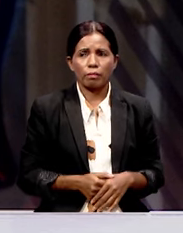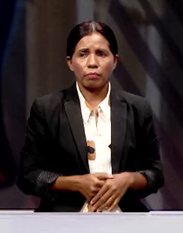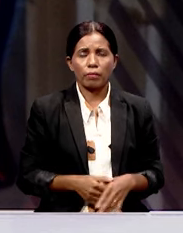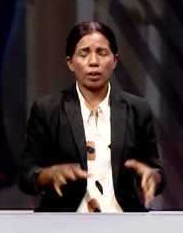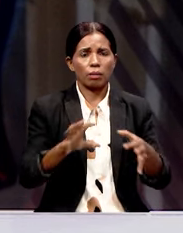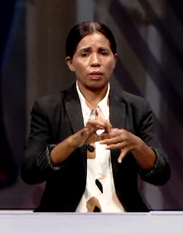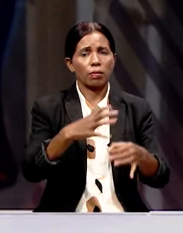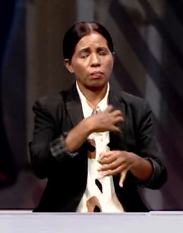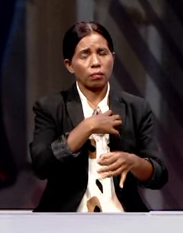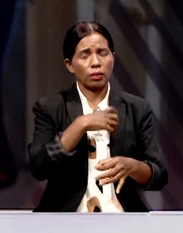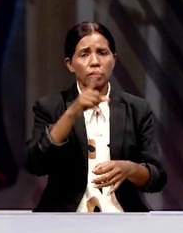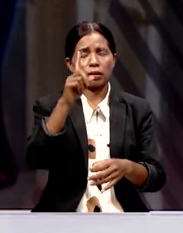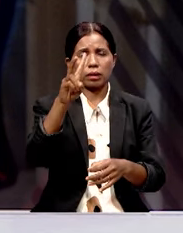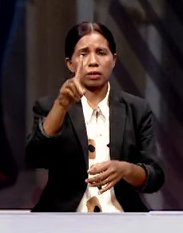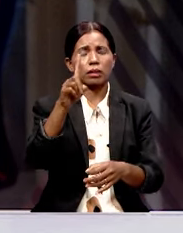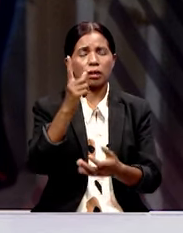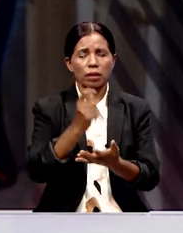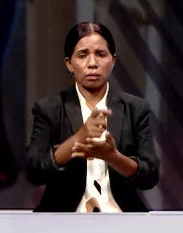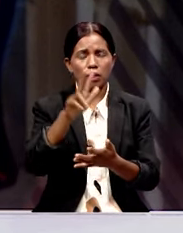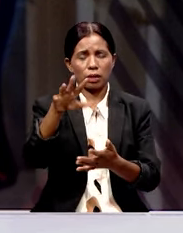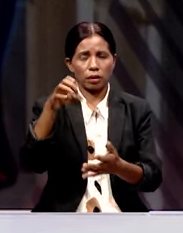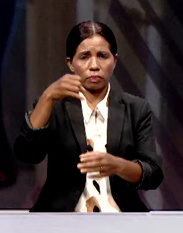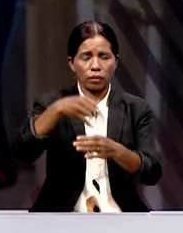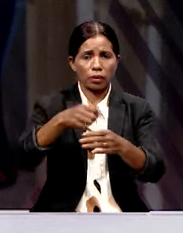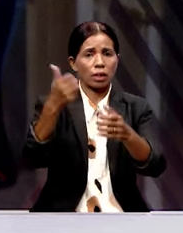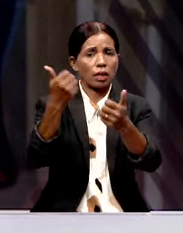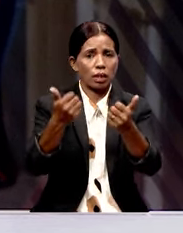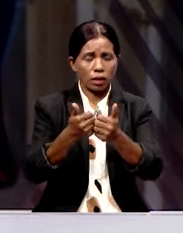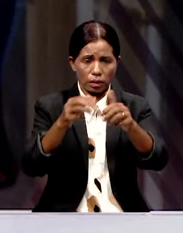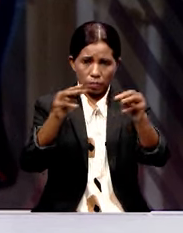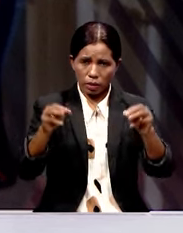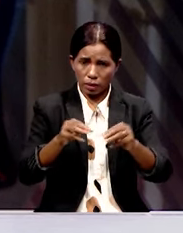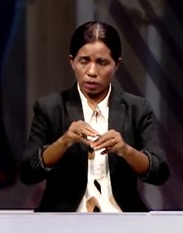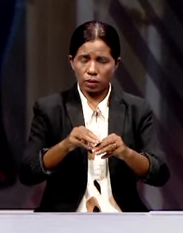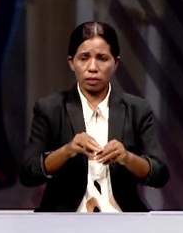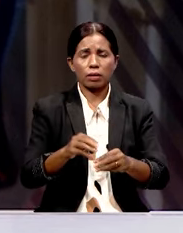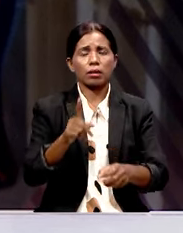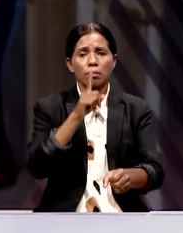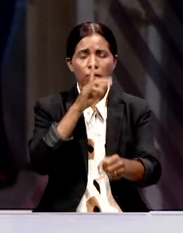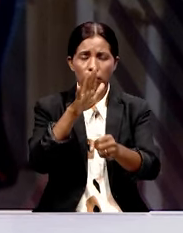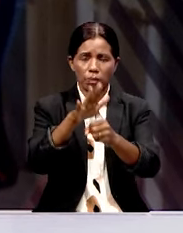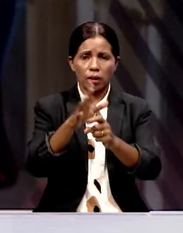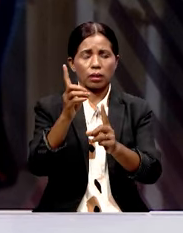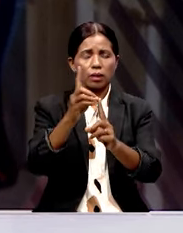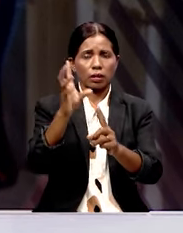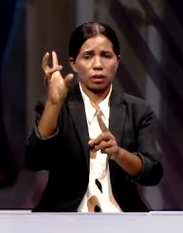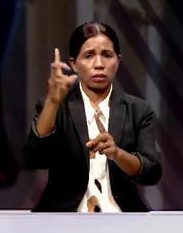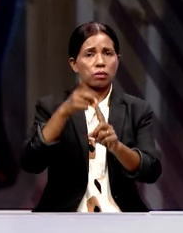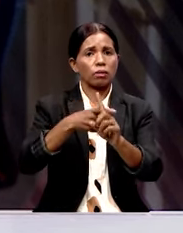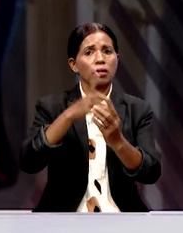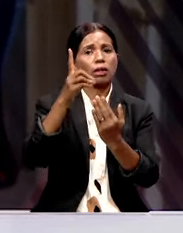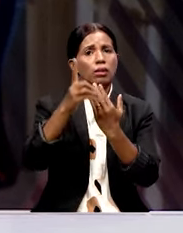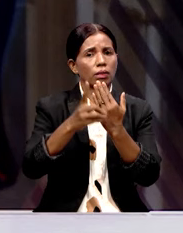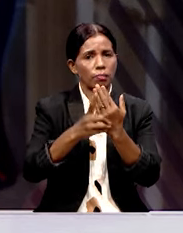Membro penitel rehungidatus toloresi nebe envolve anha arte marcial no arte ritual se alazuramento e loronhito fulan dezembro.